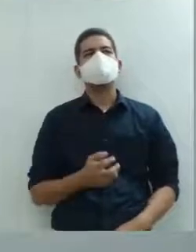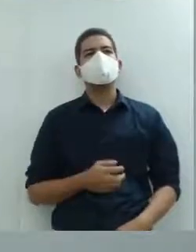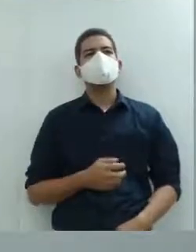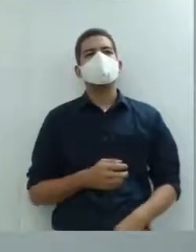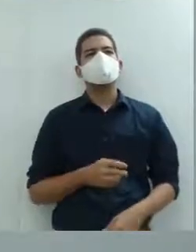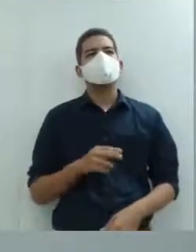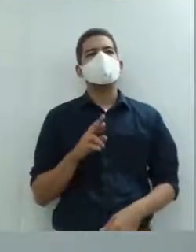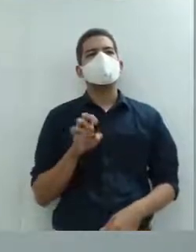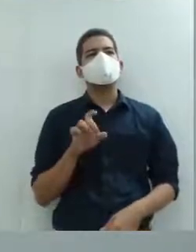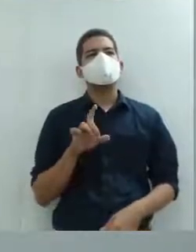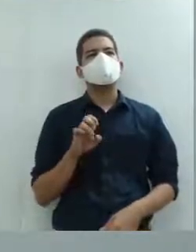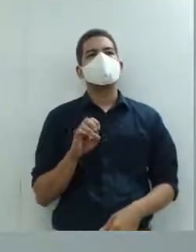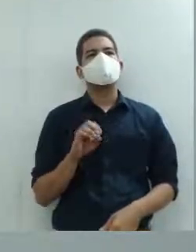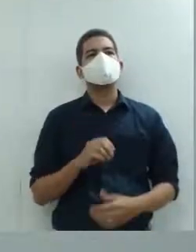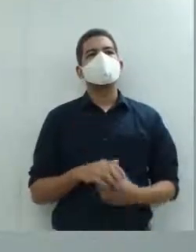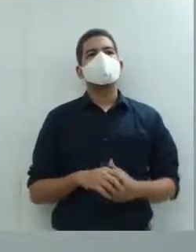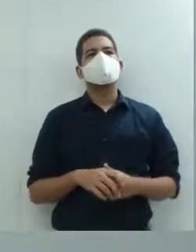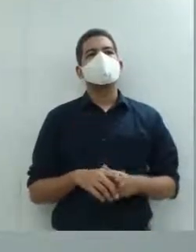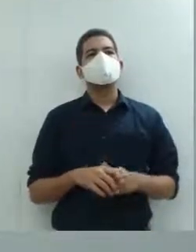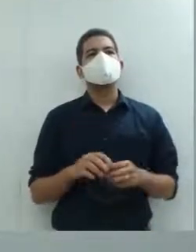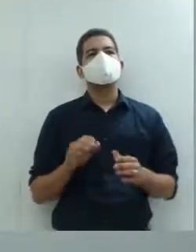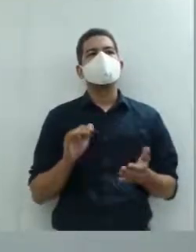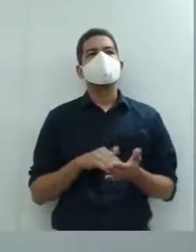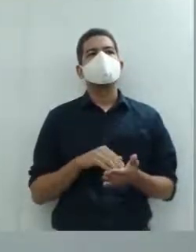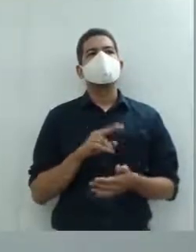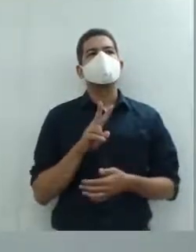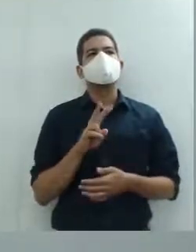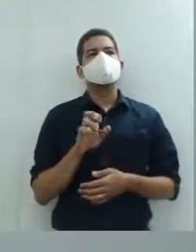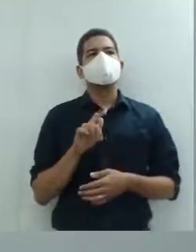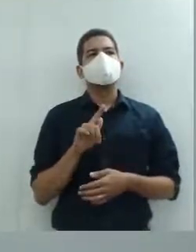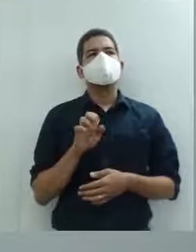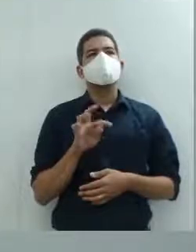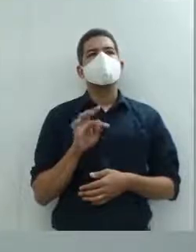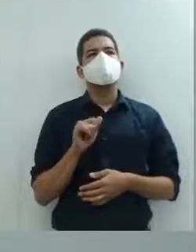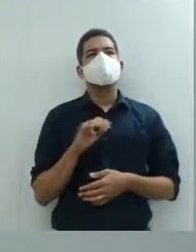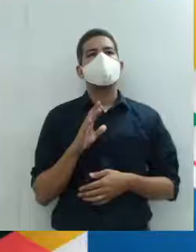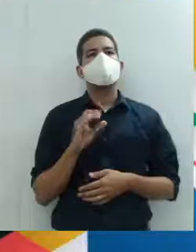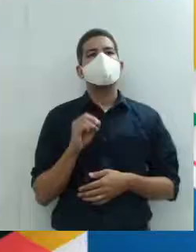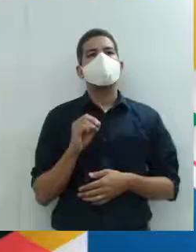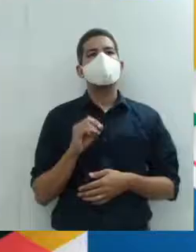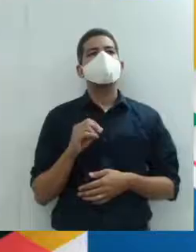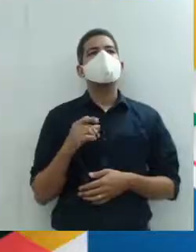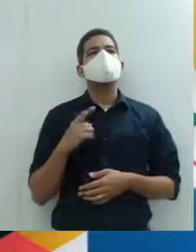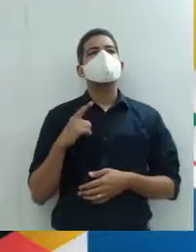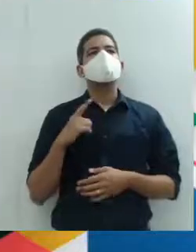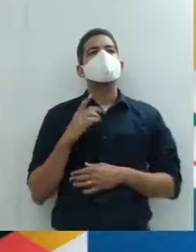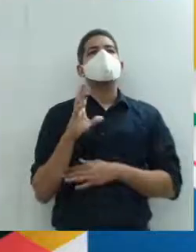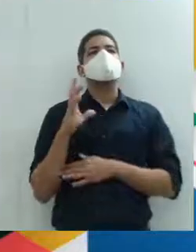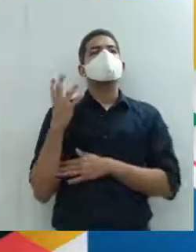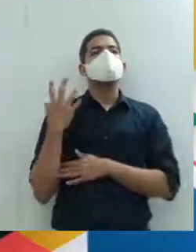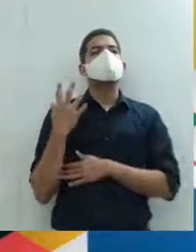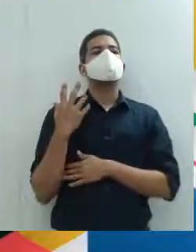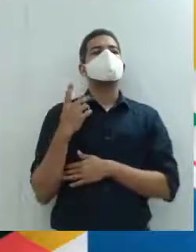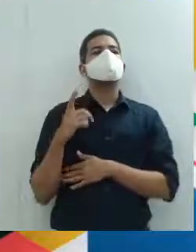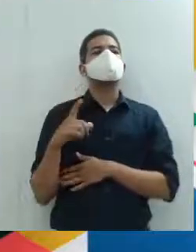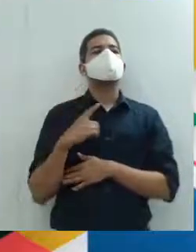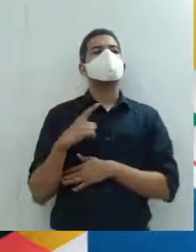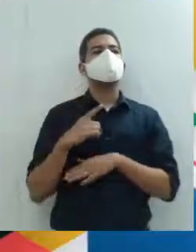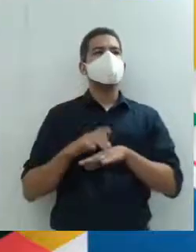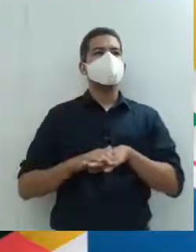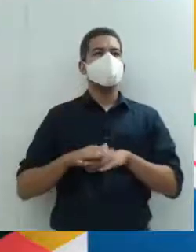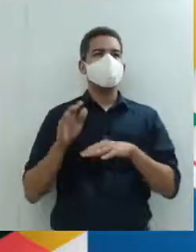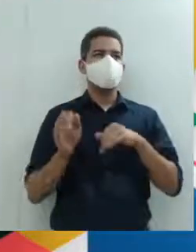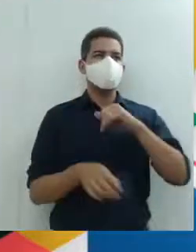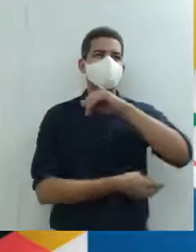isso? Relevo. E por fim, a vegetação. A vegetação, ela por si só, ela é um fator climático. Onde mais mata